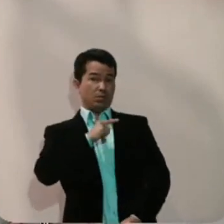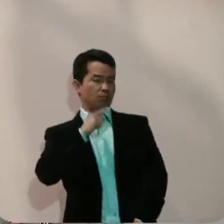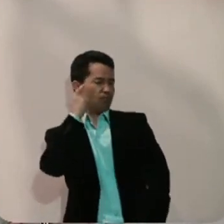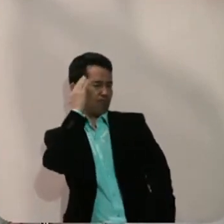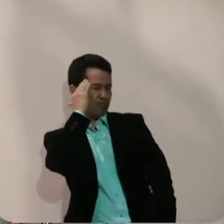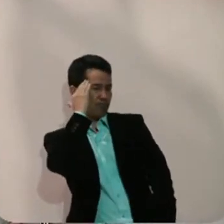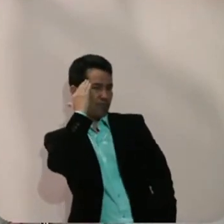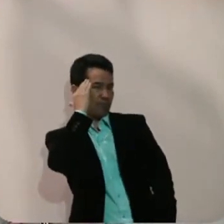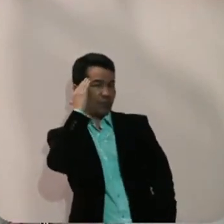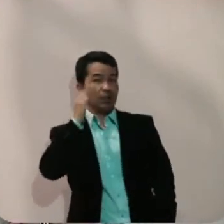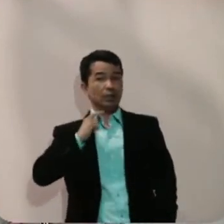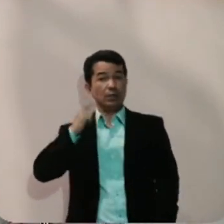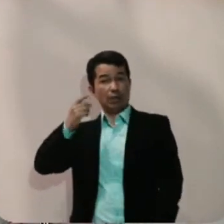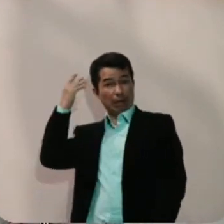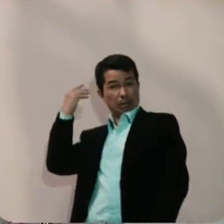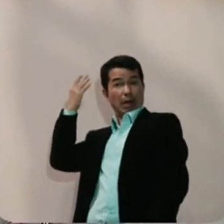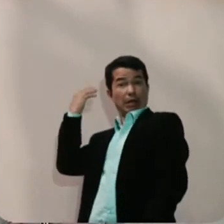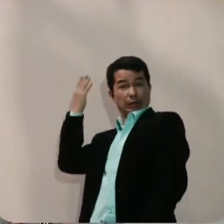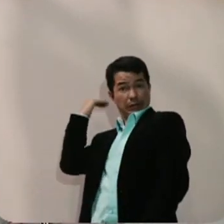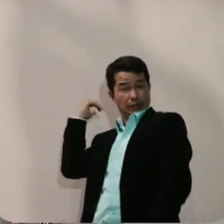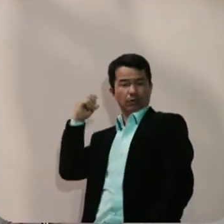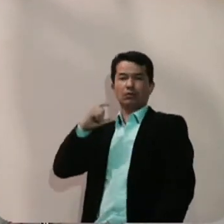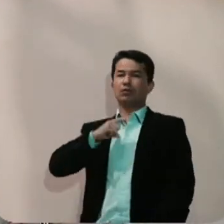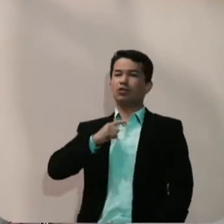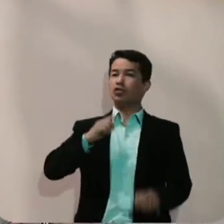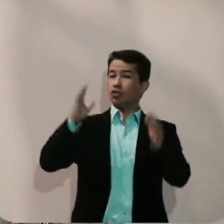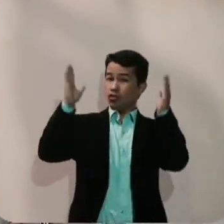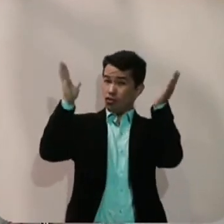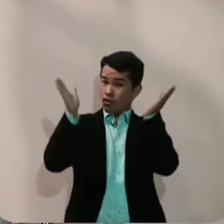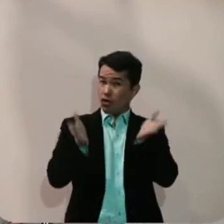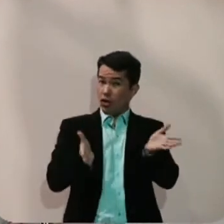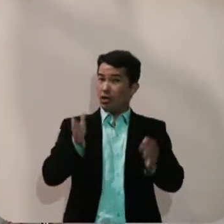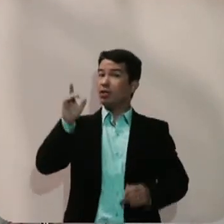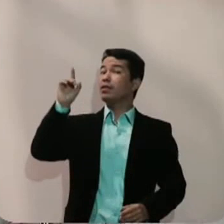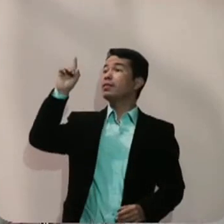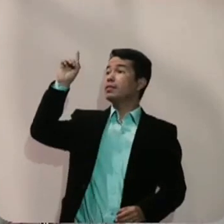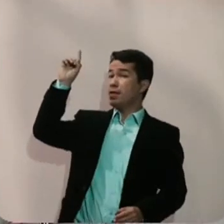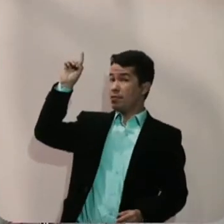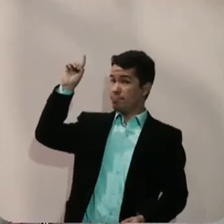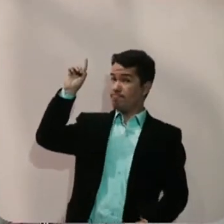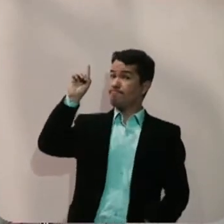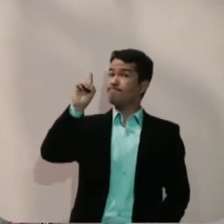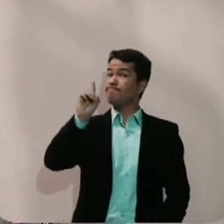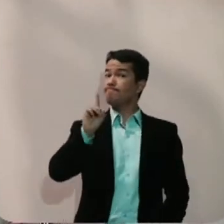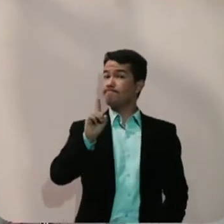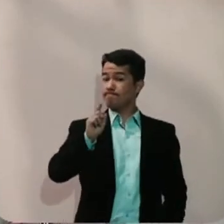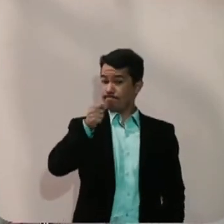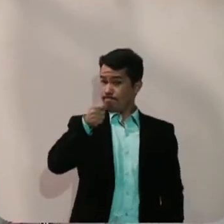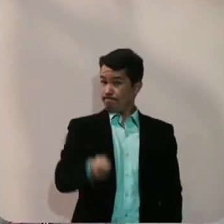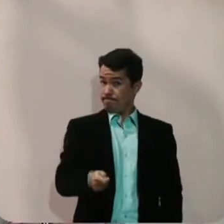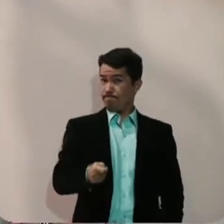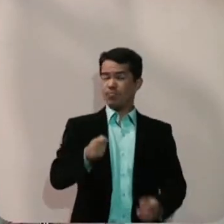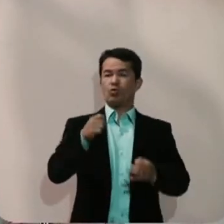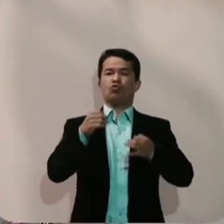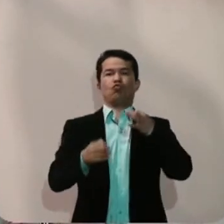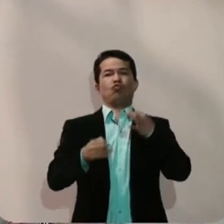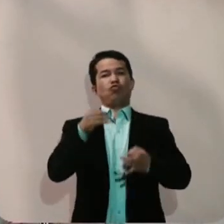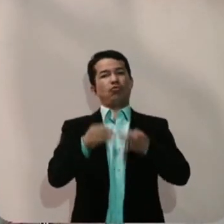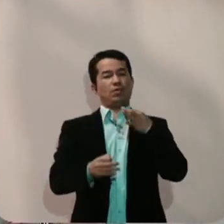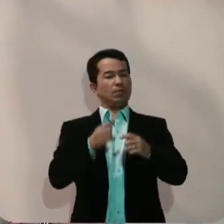passado, Deus julgou com rigor aquelas pessoas que rejeitaram a mensagem